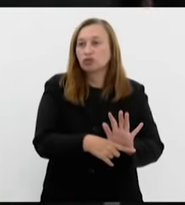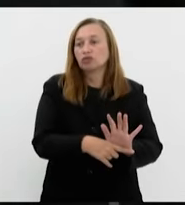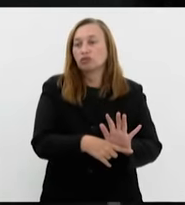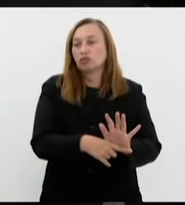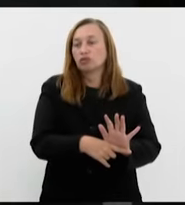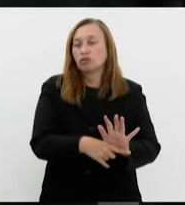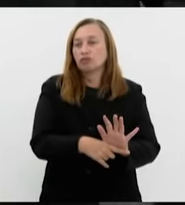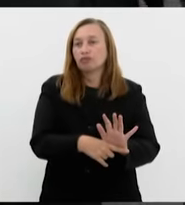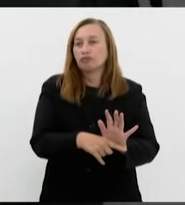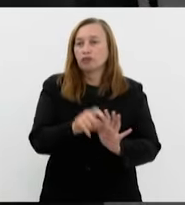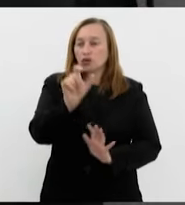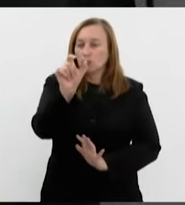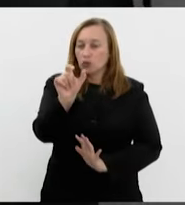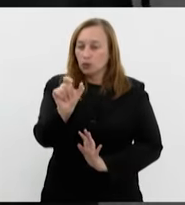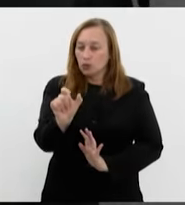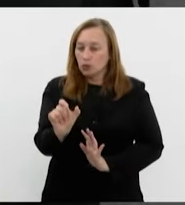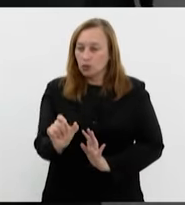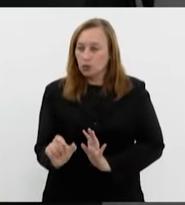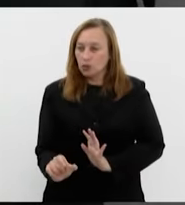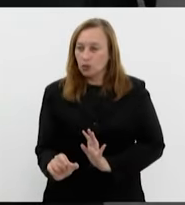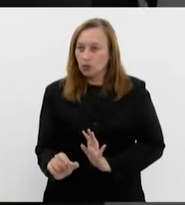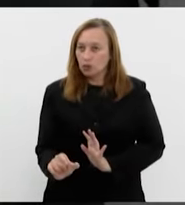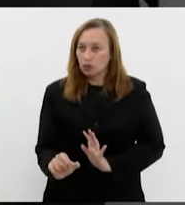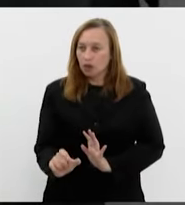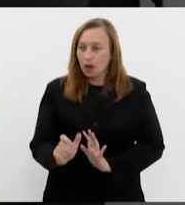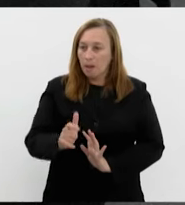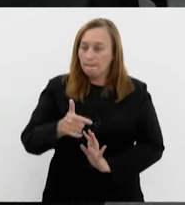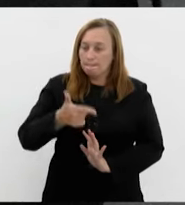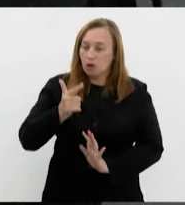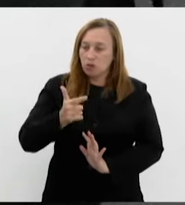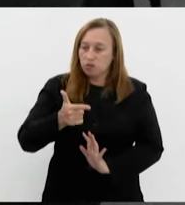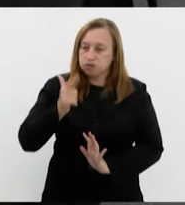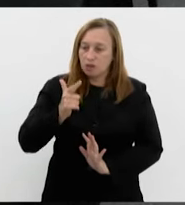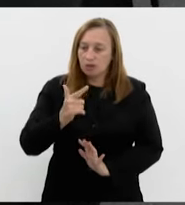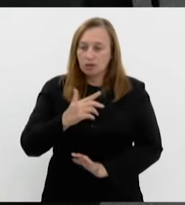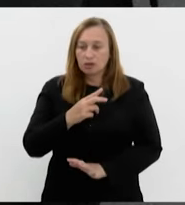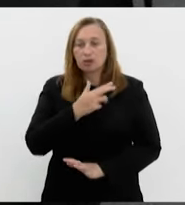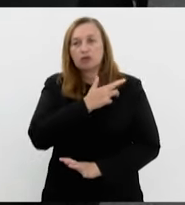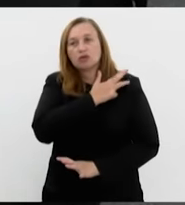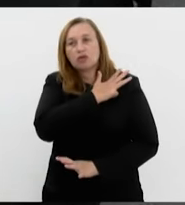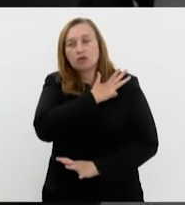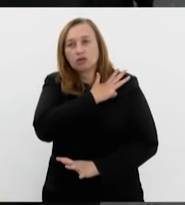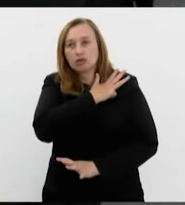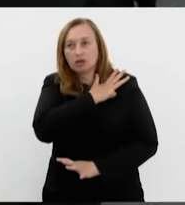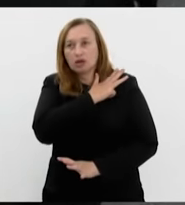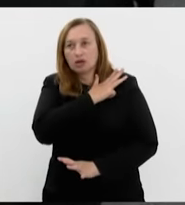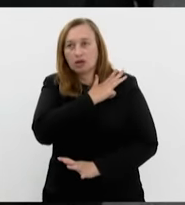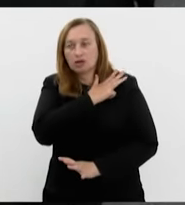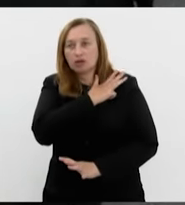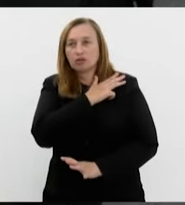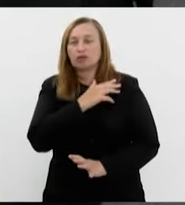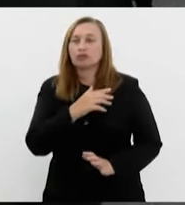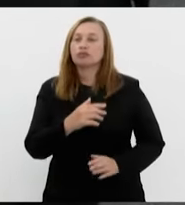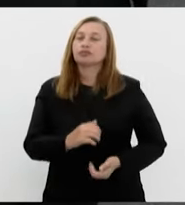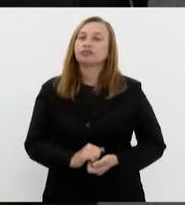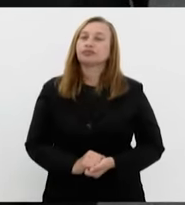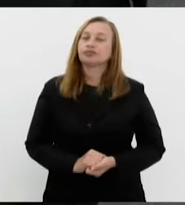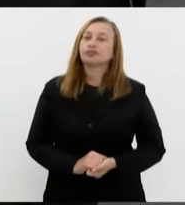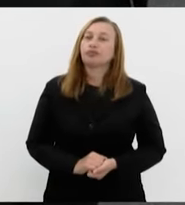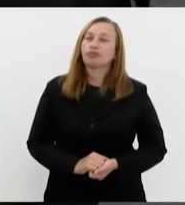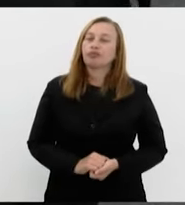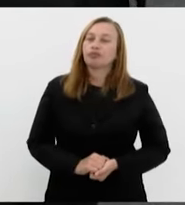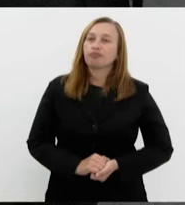da coluna do Coronel Busnello. Então, fica aqui o meu carinho de toda essa casa ao